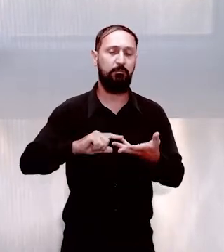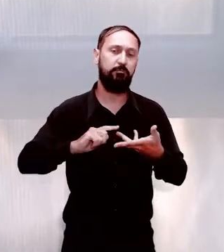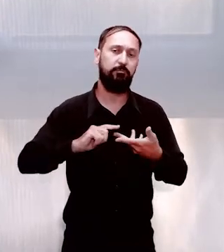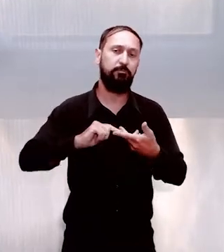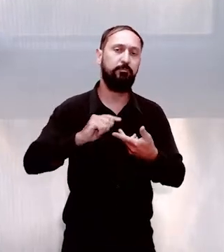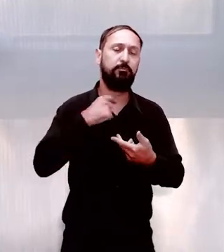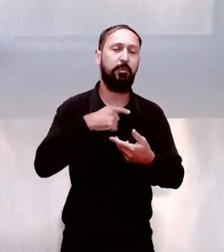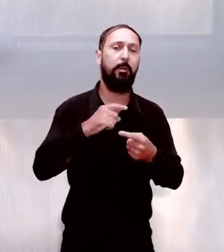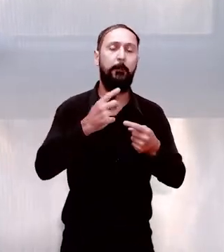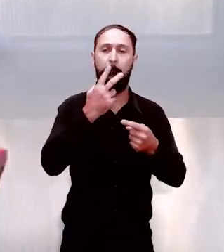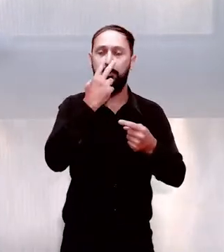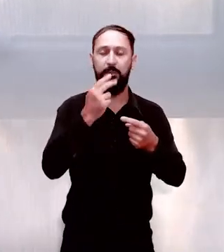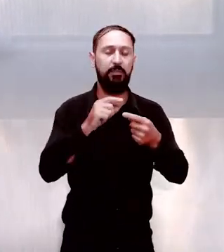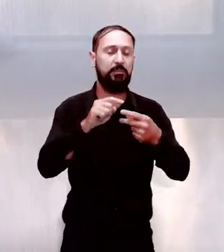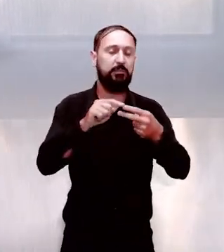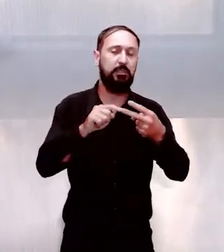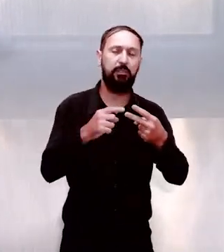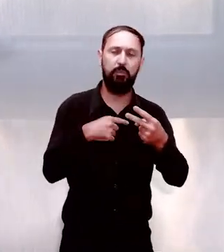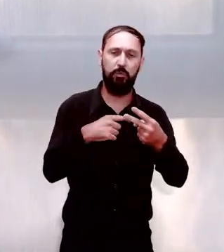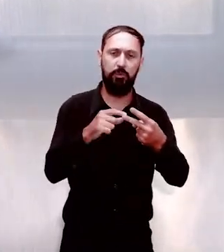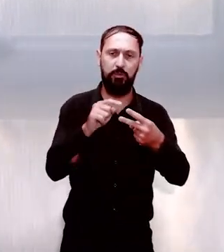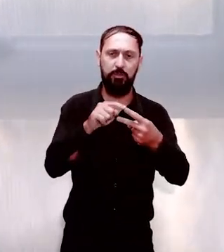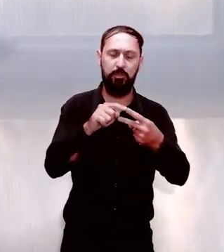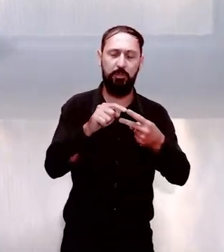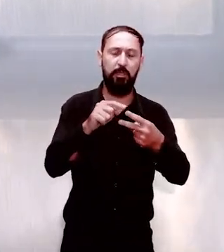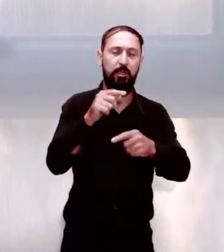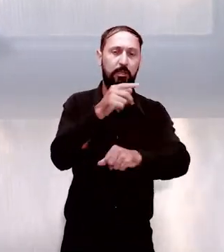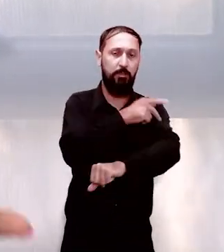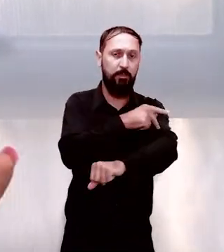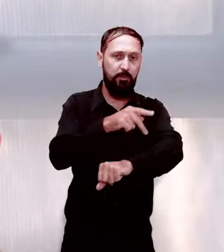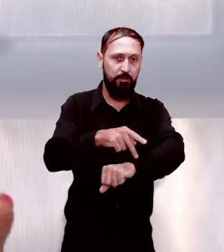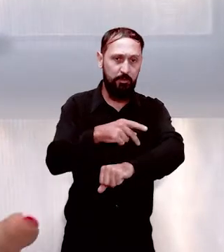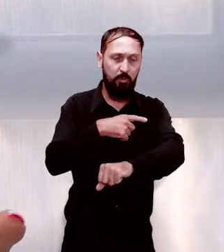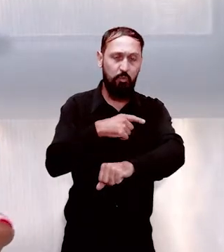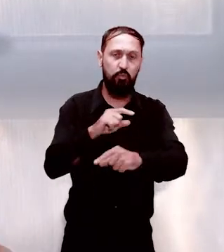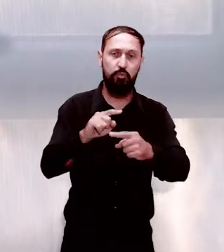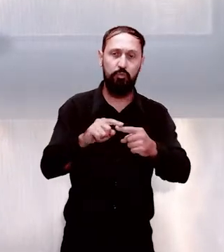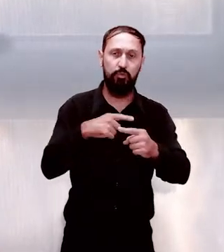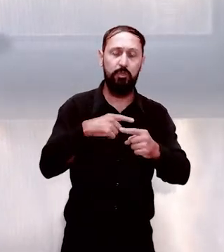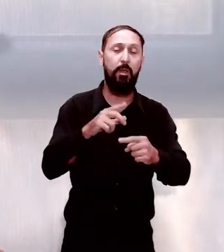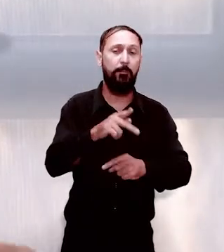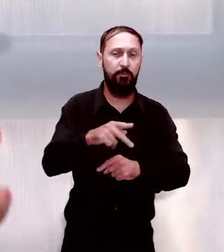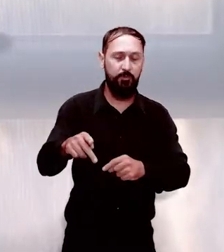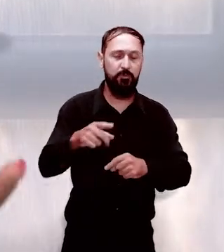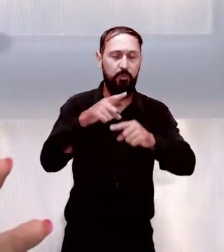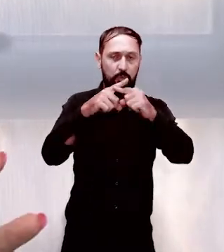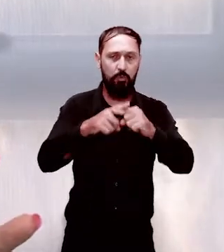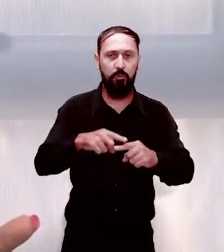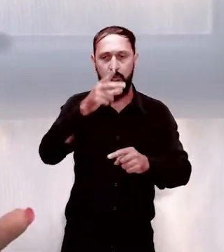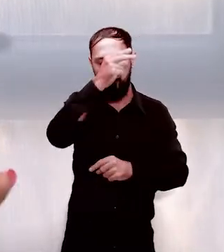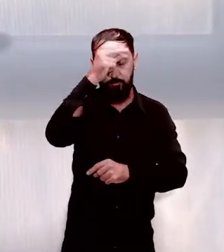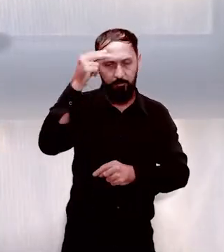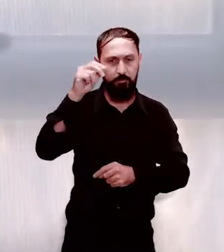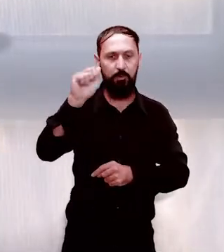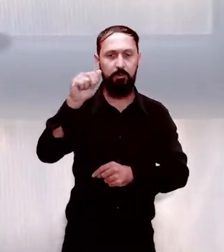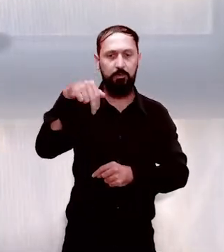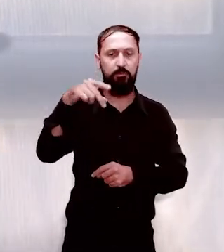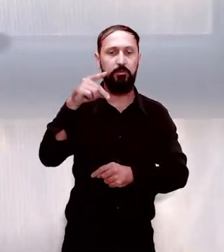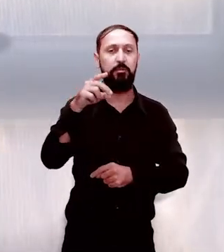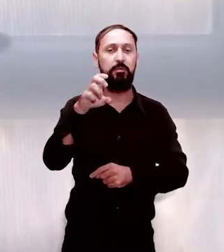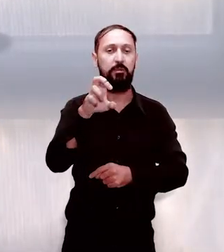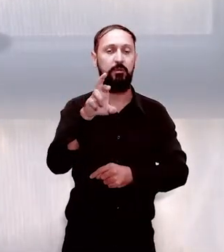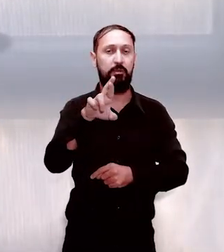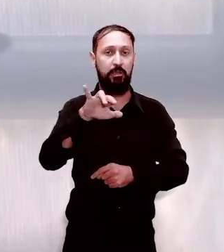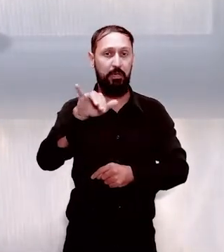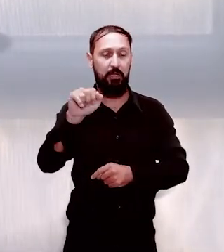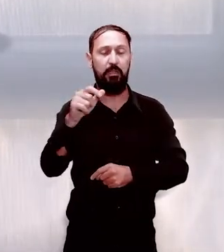N, mas eu tenho de 2 na pedagogia, que hoje é professora concursada da rede municipal aqui, a Andréia, que ela não se via